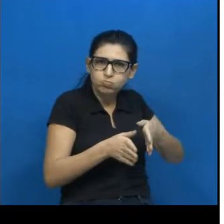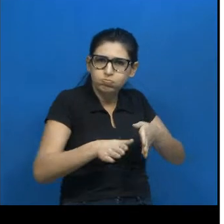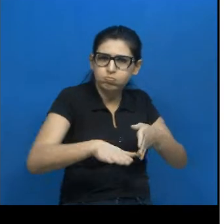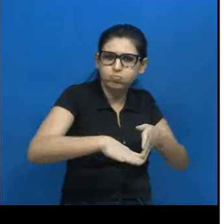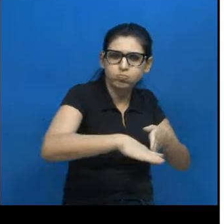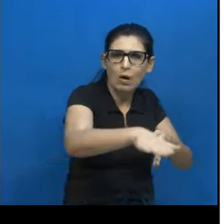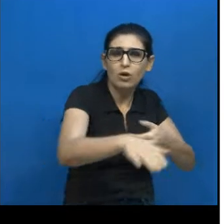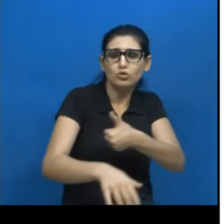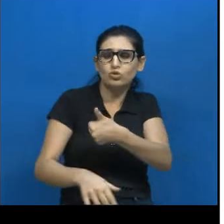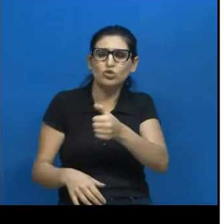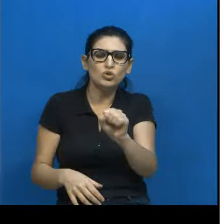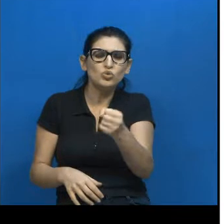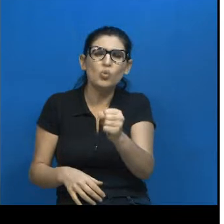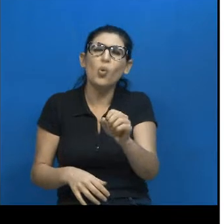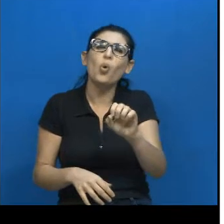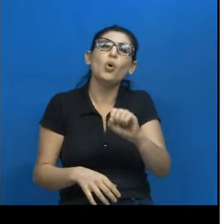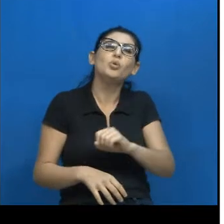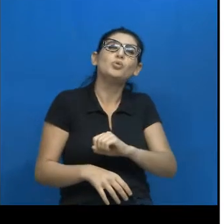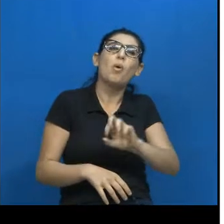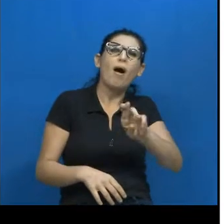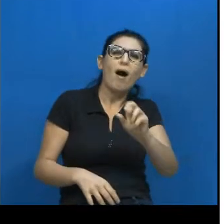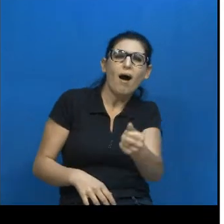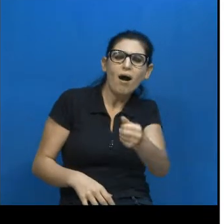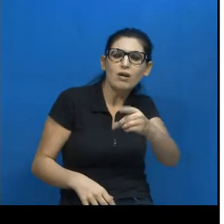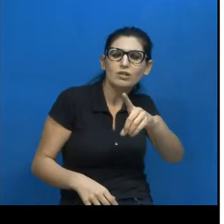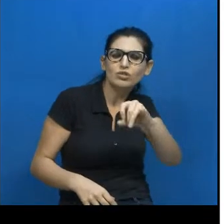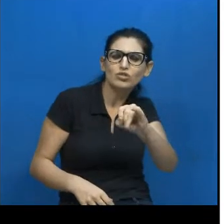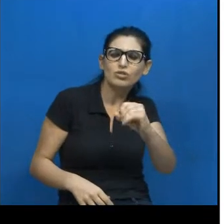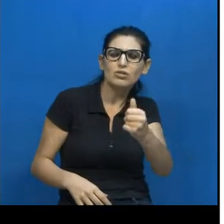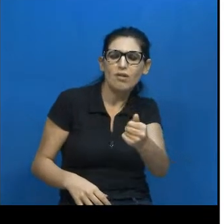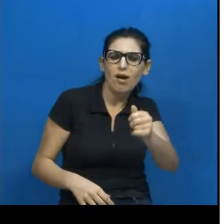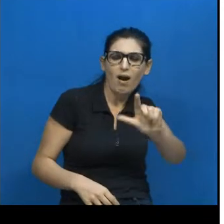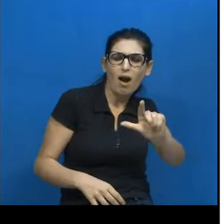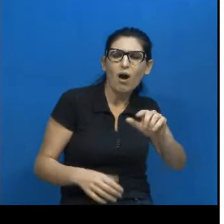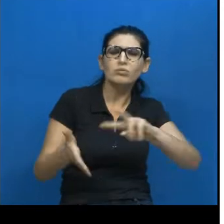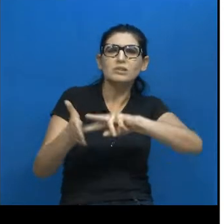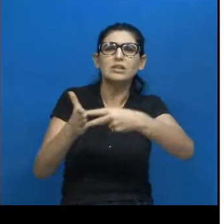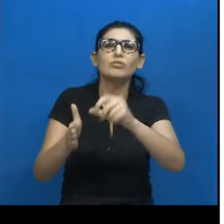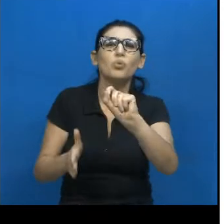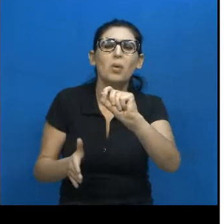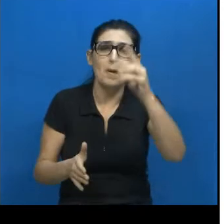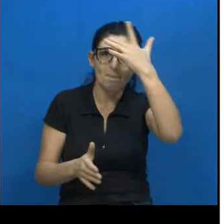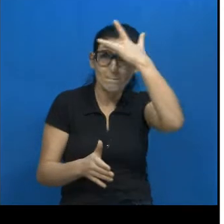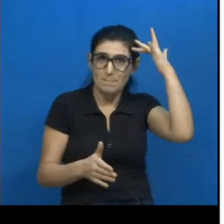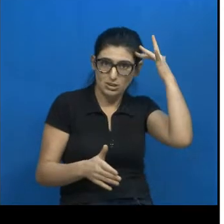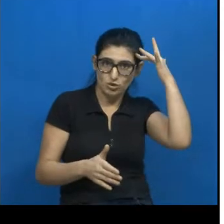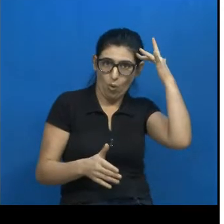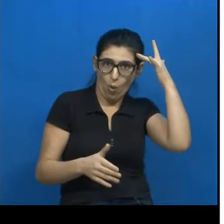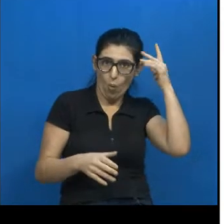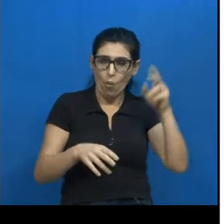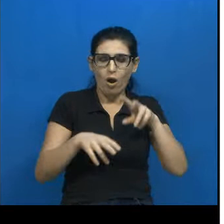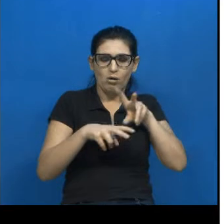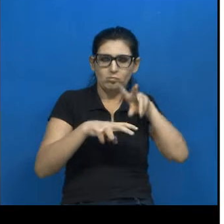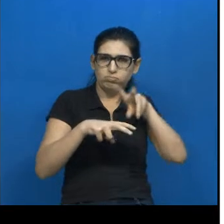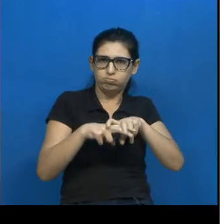18 linhas são tudo radiais. O que é o radial? O passageiro, ele pega, por exemplo, num determinado